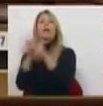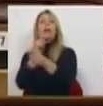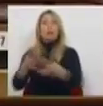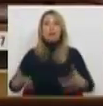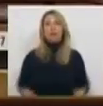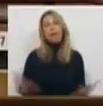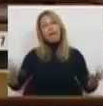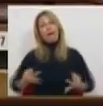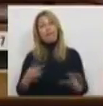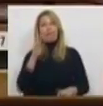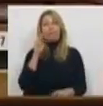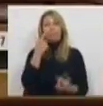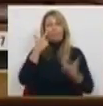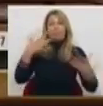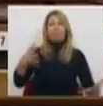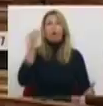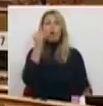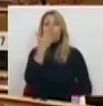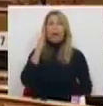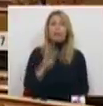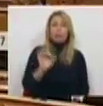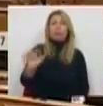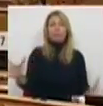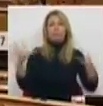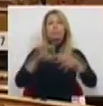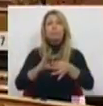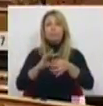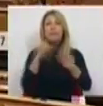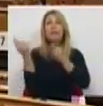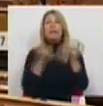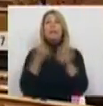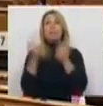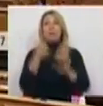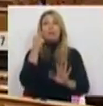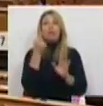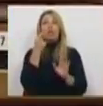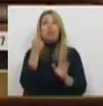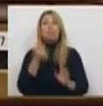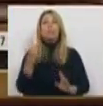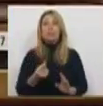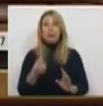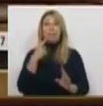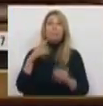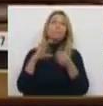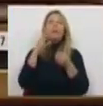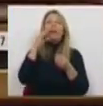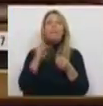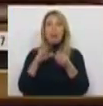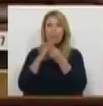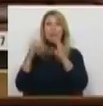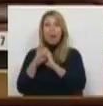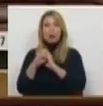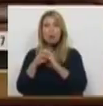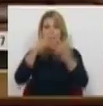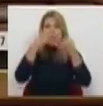particularmente o PSD, a este debate da especialidade. A Caixa Geral de Depósitos é demasiado séria para